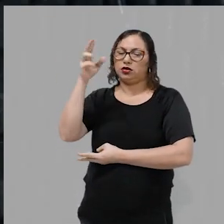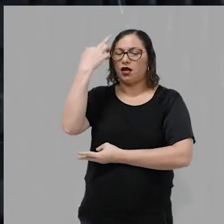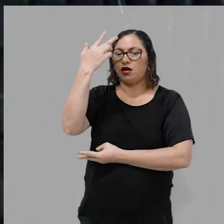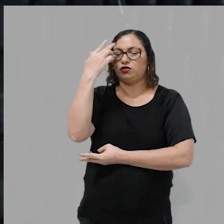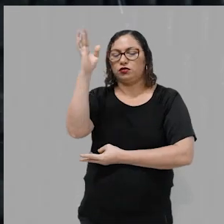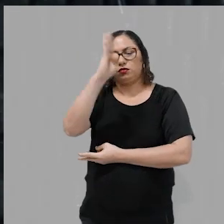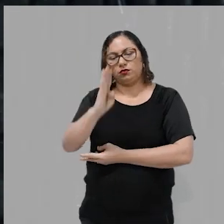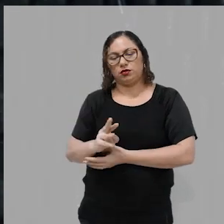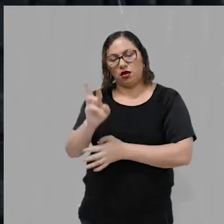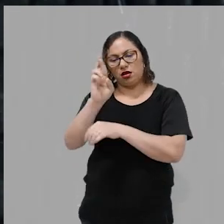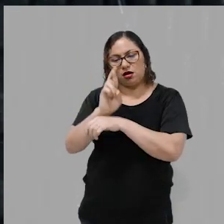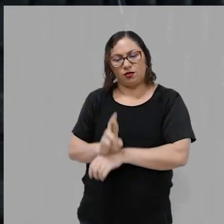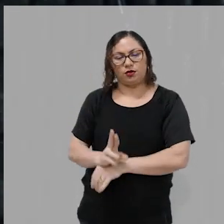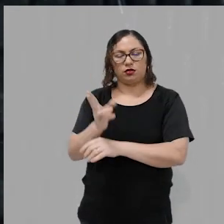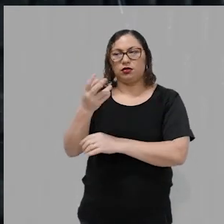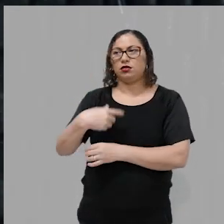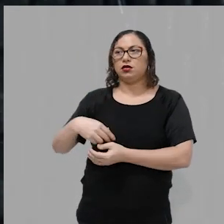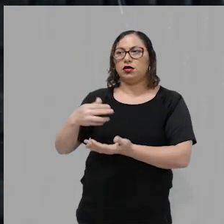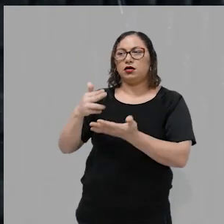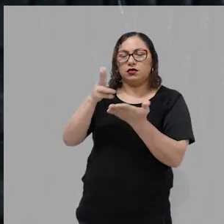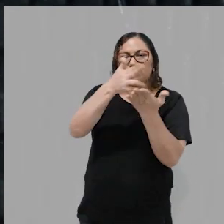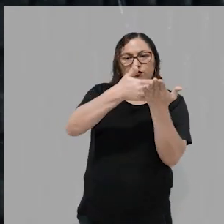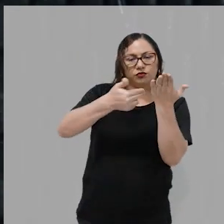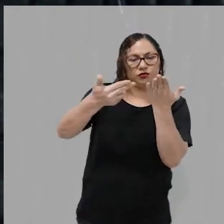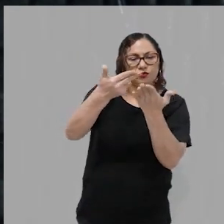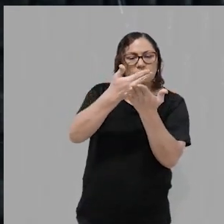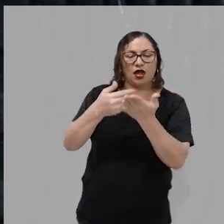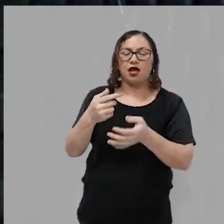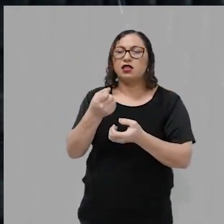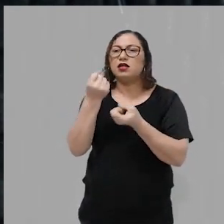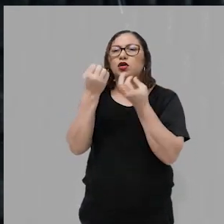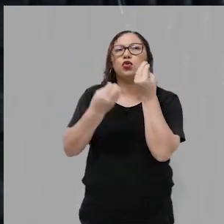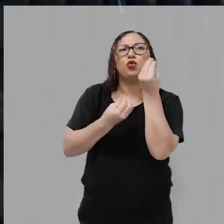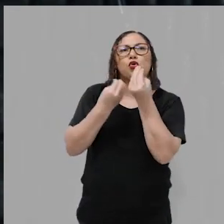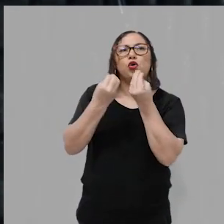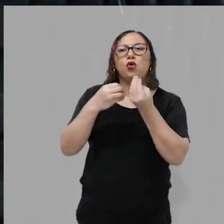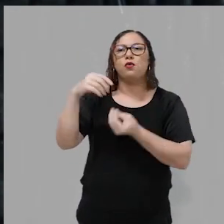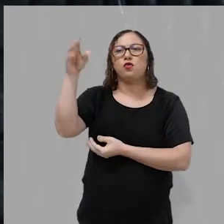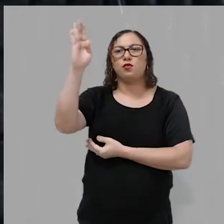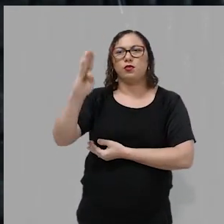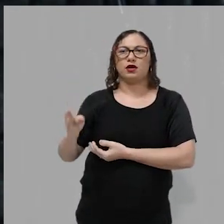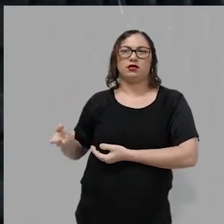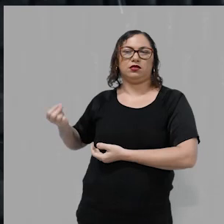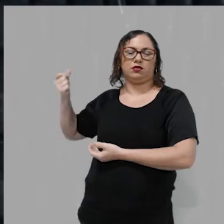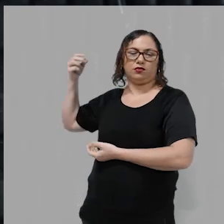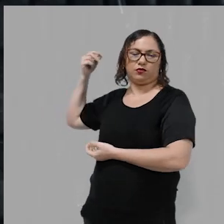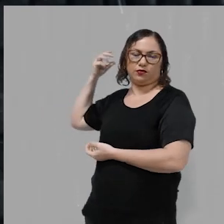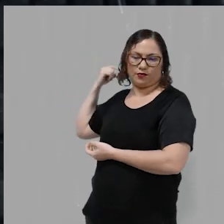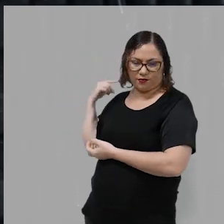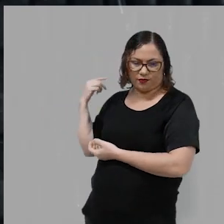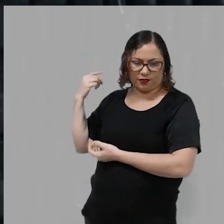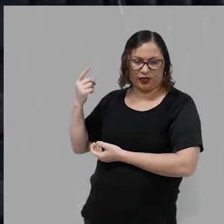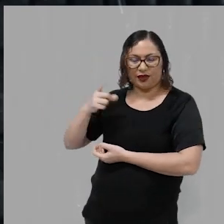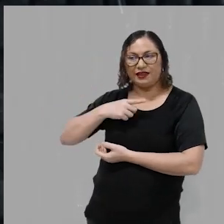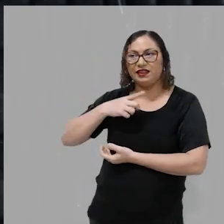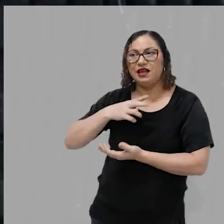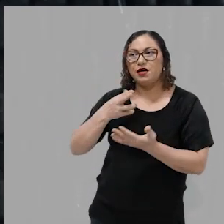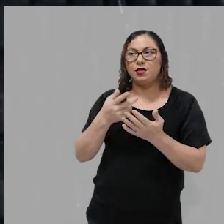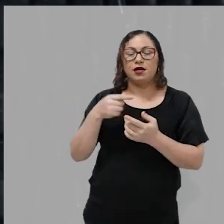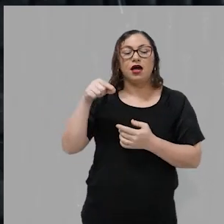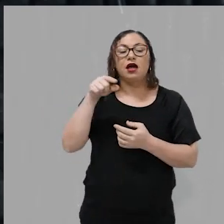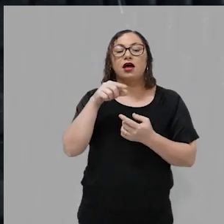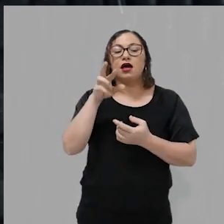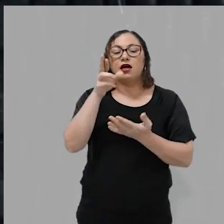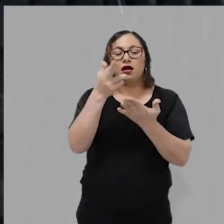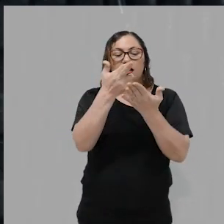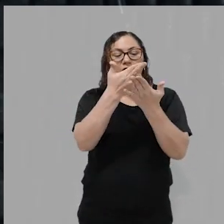na representação pictórica do Brasil, na contação de como o Brasil era naquele período. Nós temos retratistas.